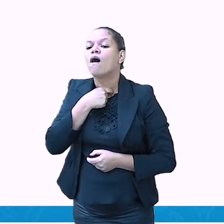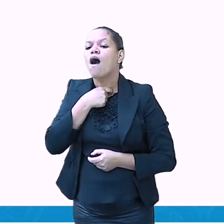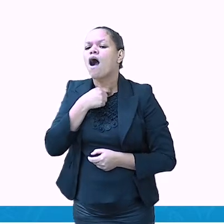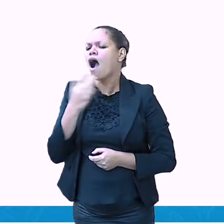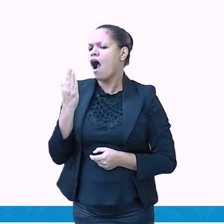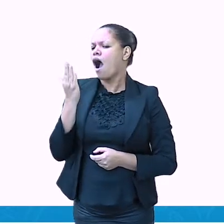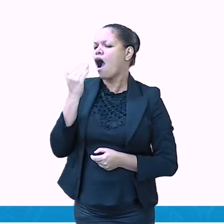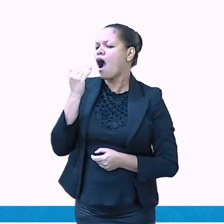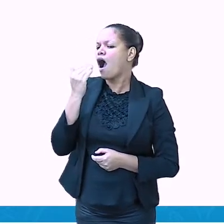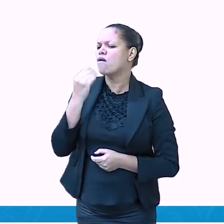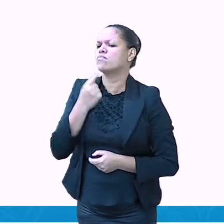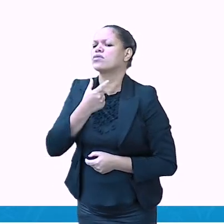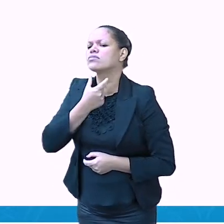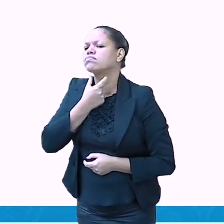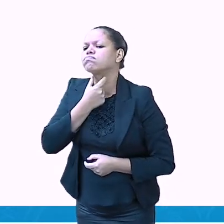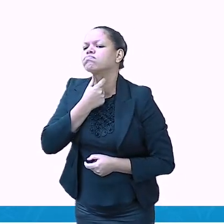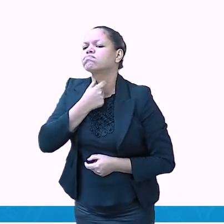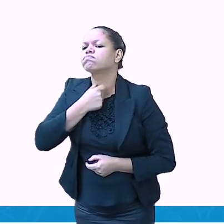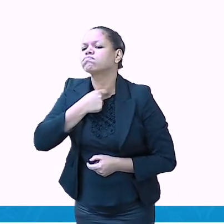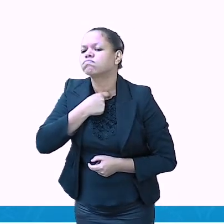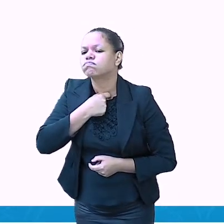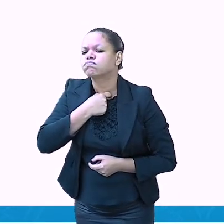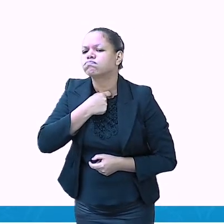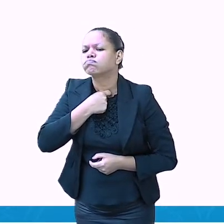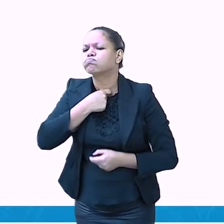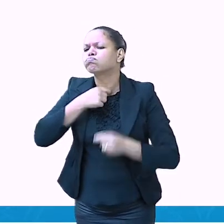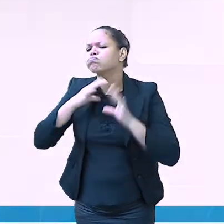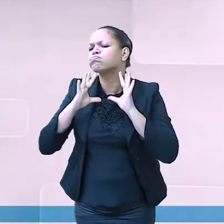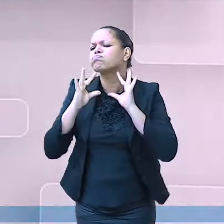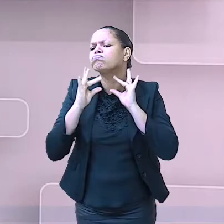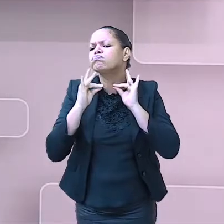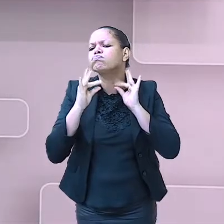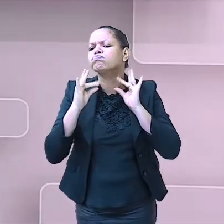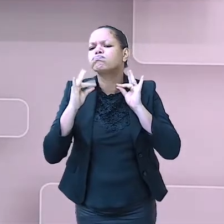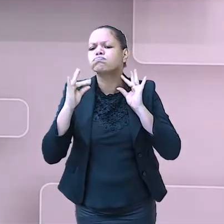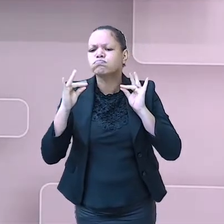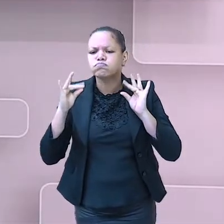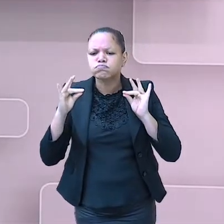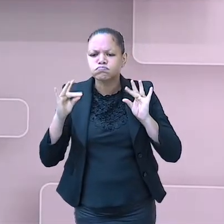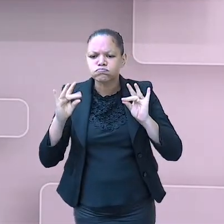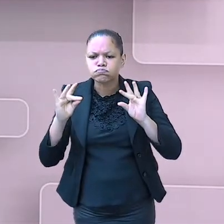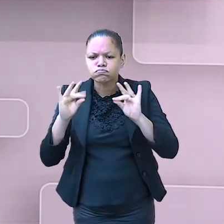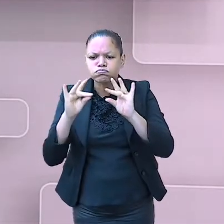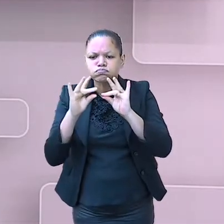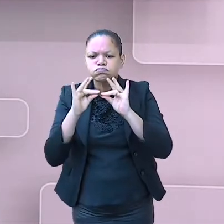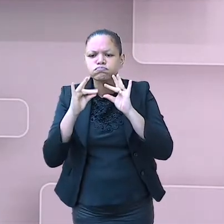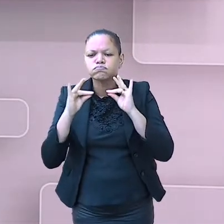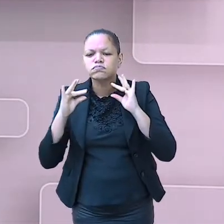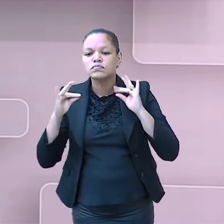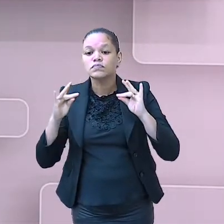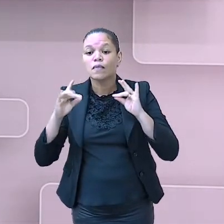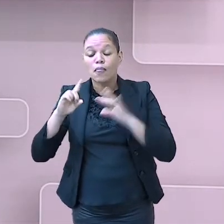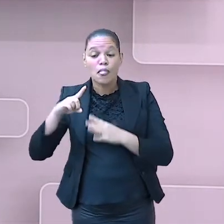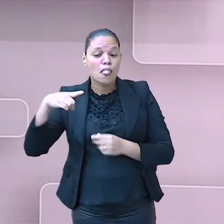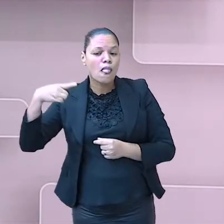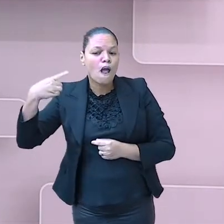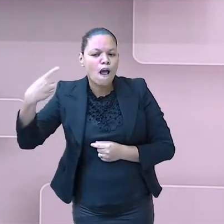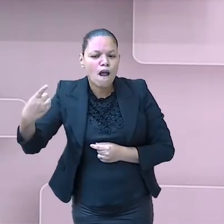de um líquido, ficando mais macio. Depois, esse alimento ele passa